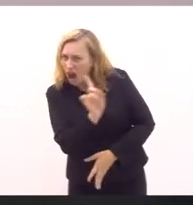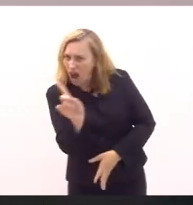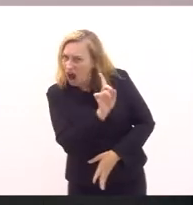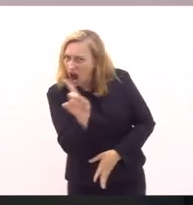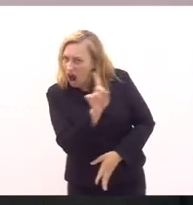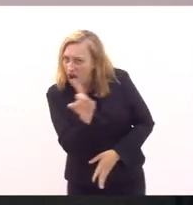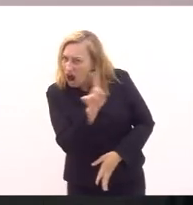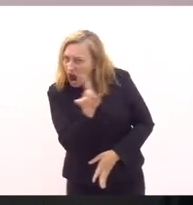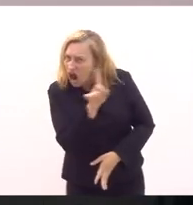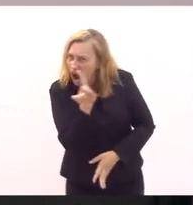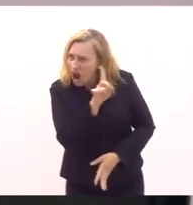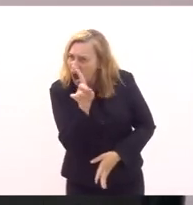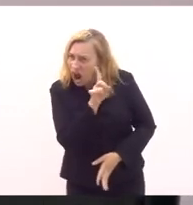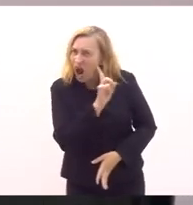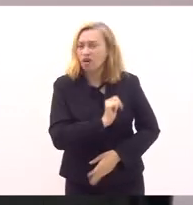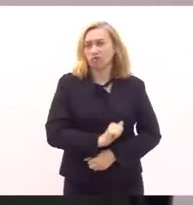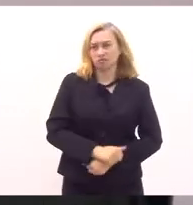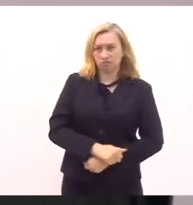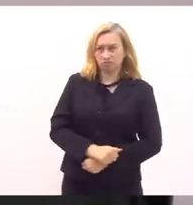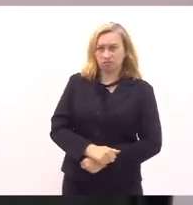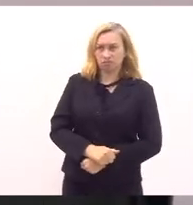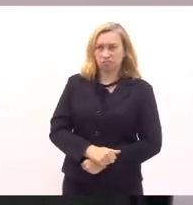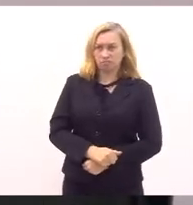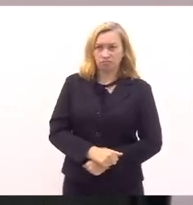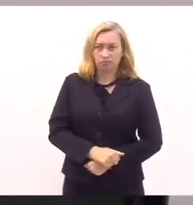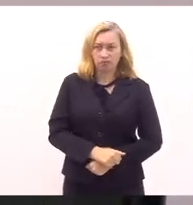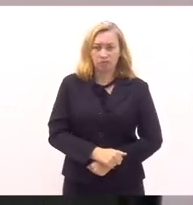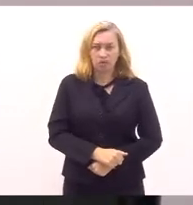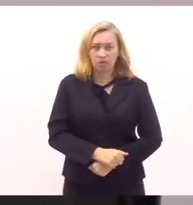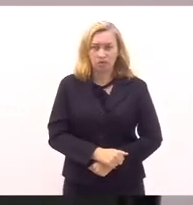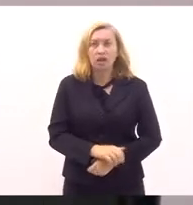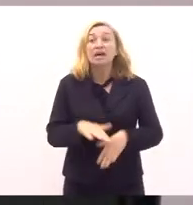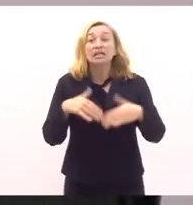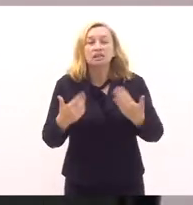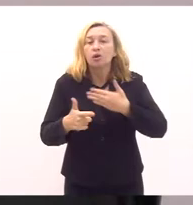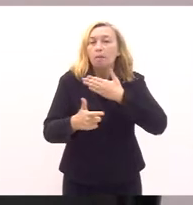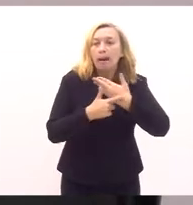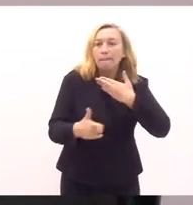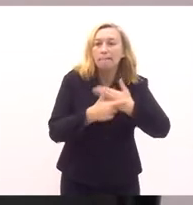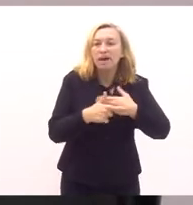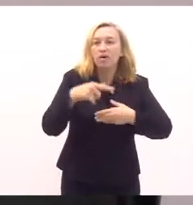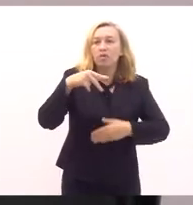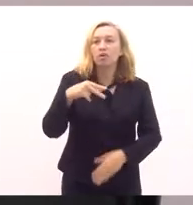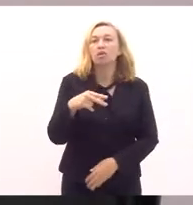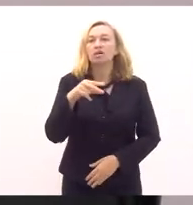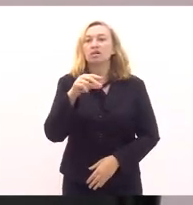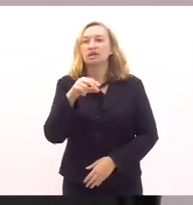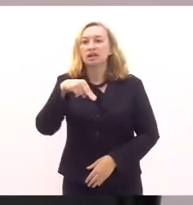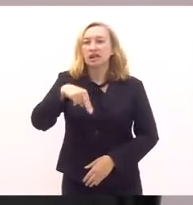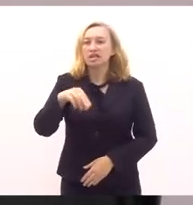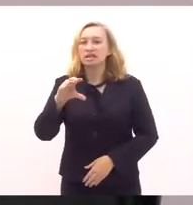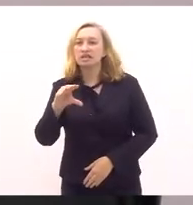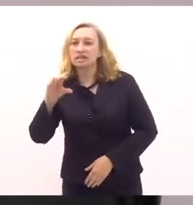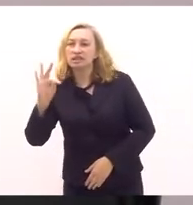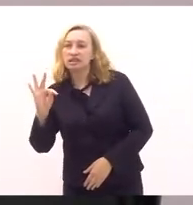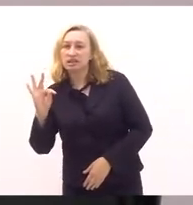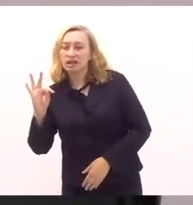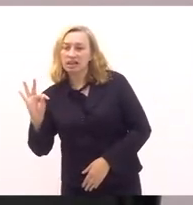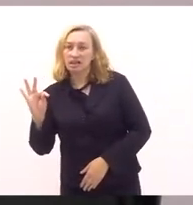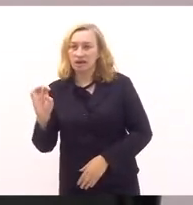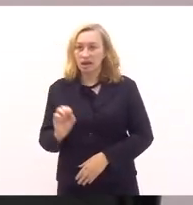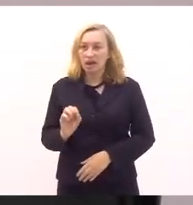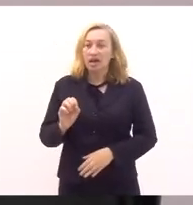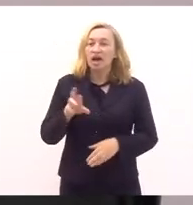não estou aliviando só o governo, não. Então, o papel do CETERJ é fazer reuniões e, nessas